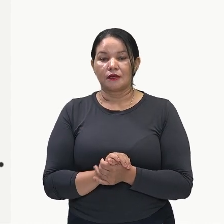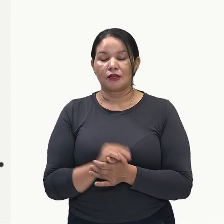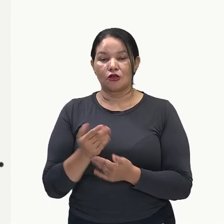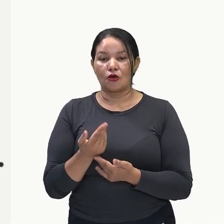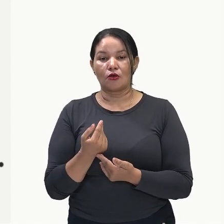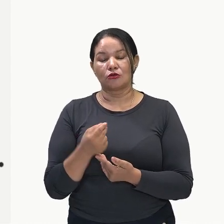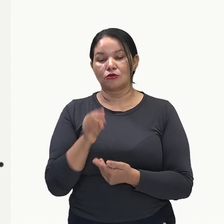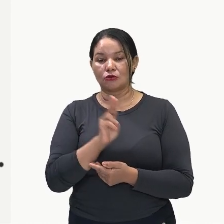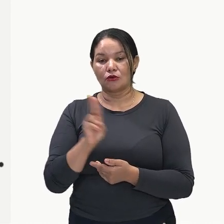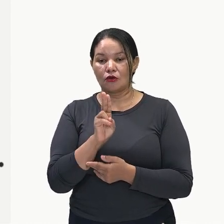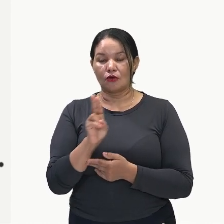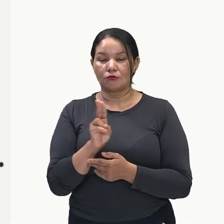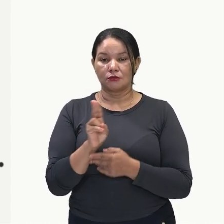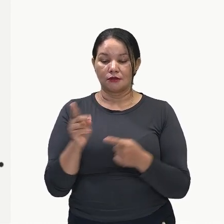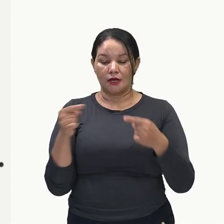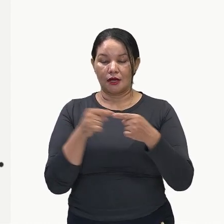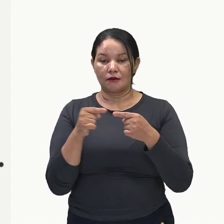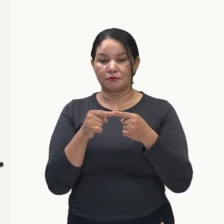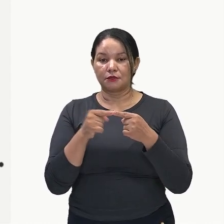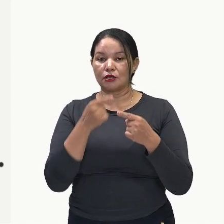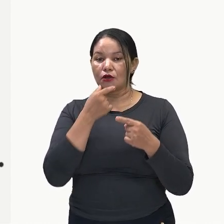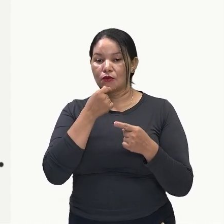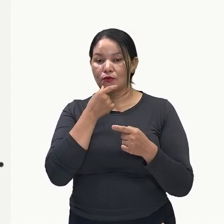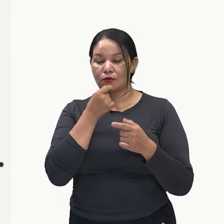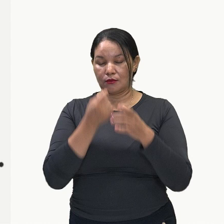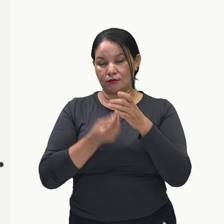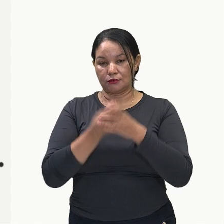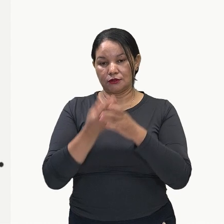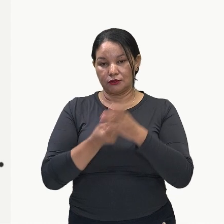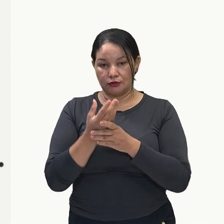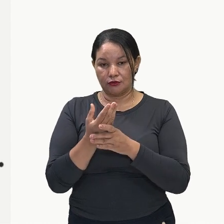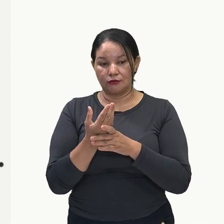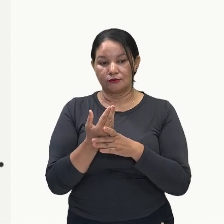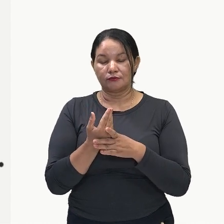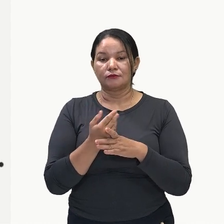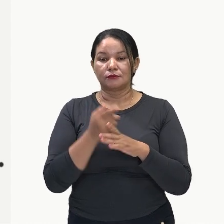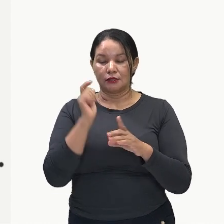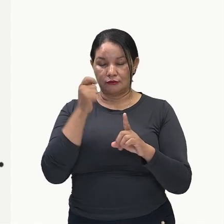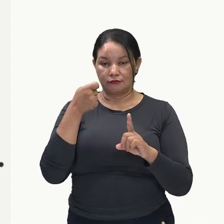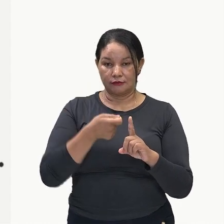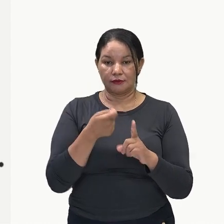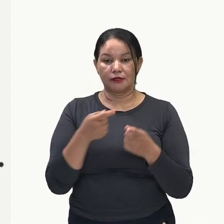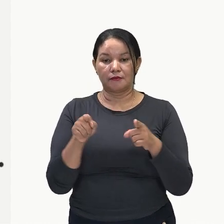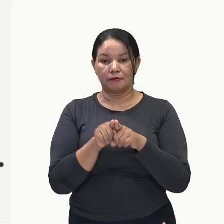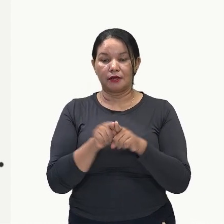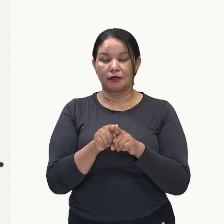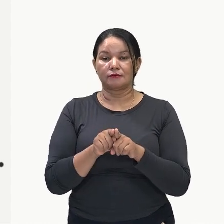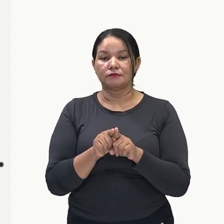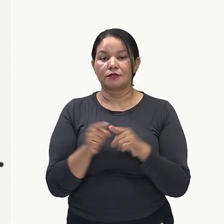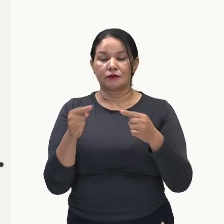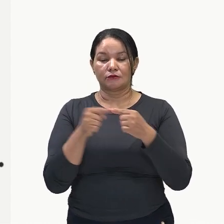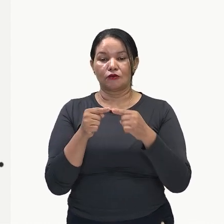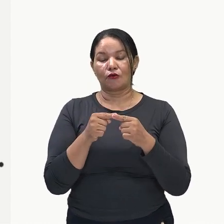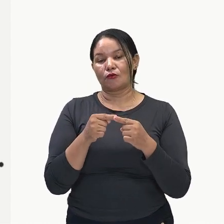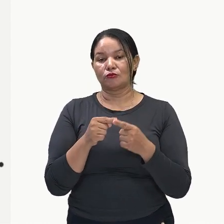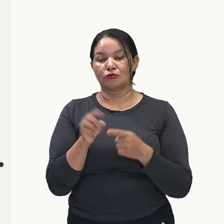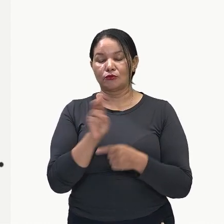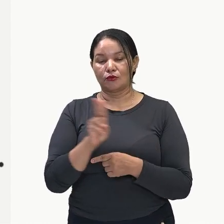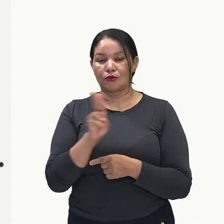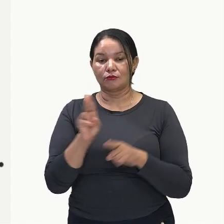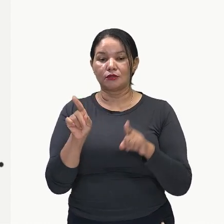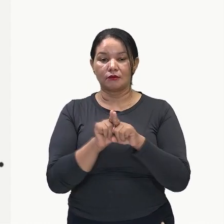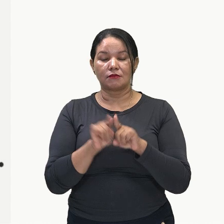esse nome em homenagem ao seu criador, né? E é a